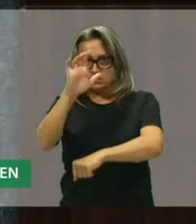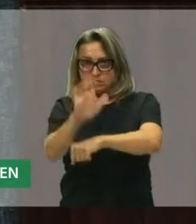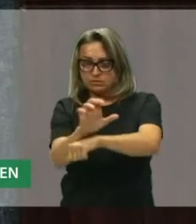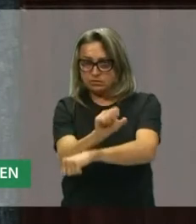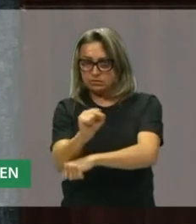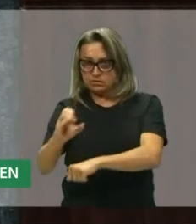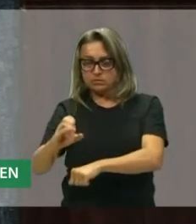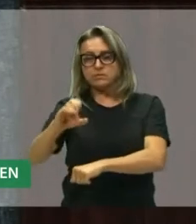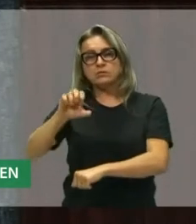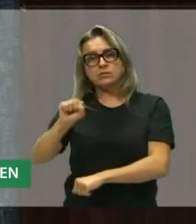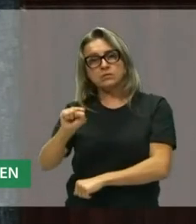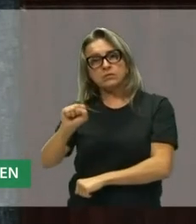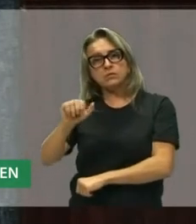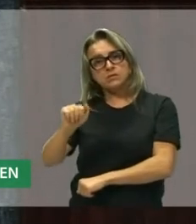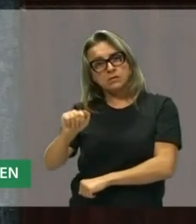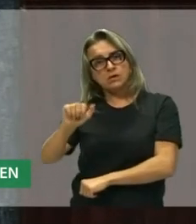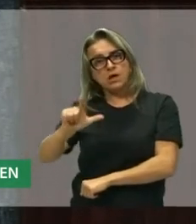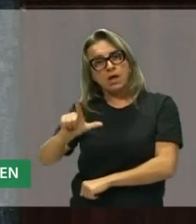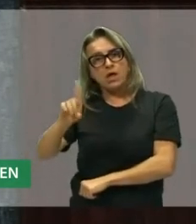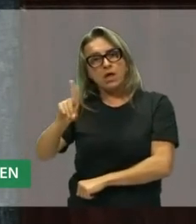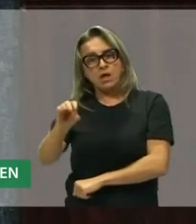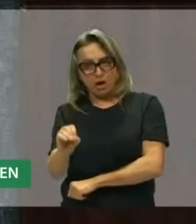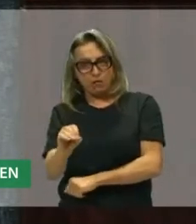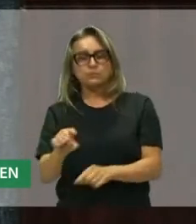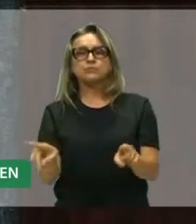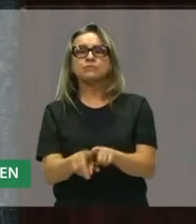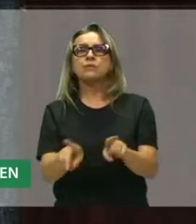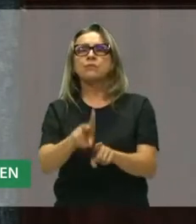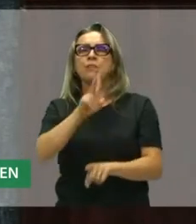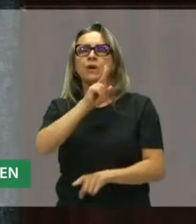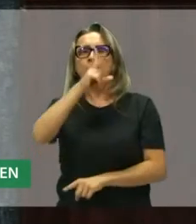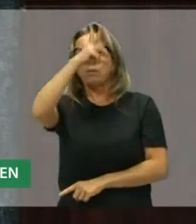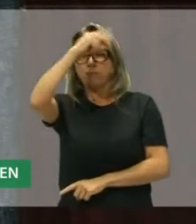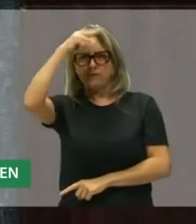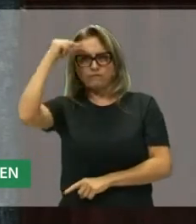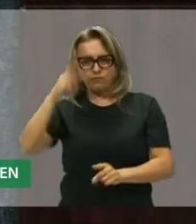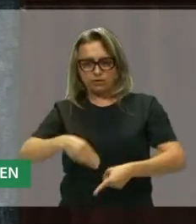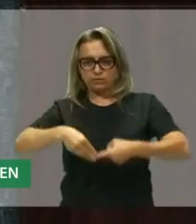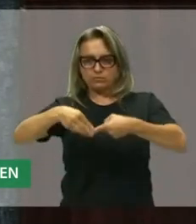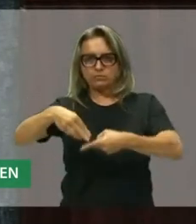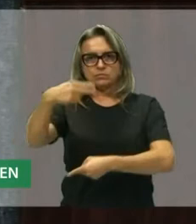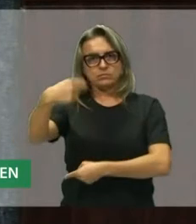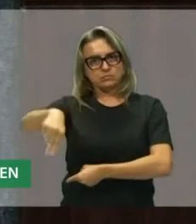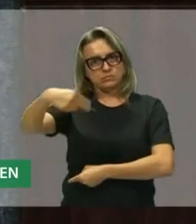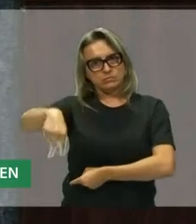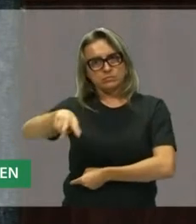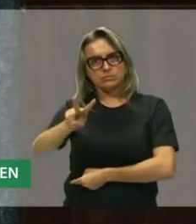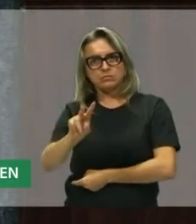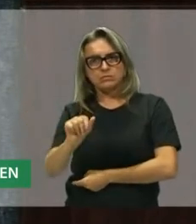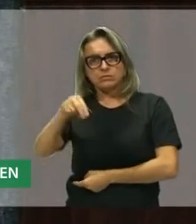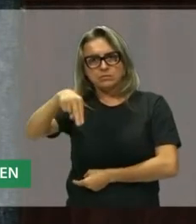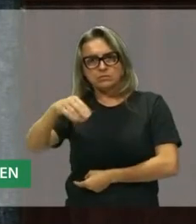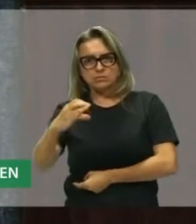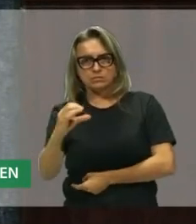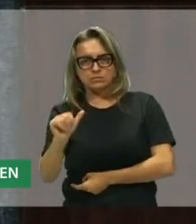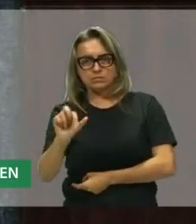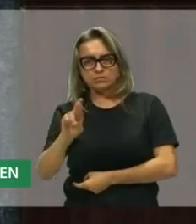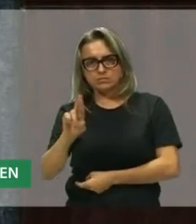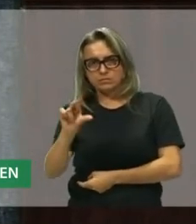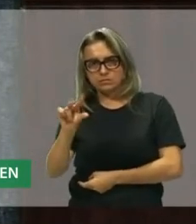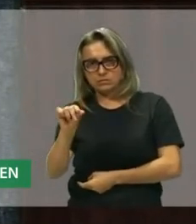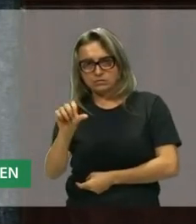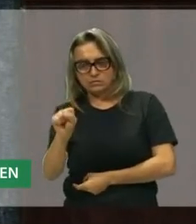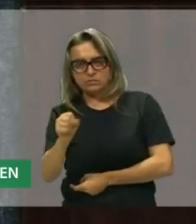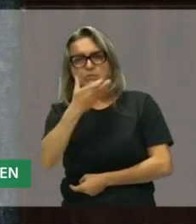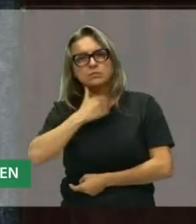Aldo Batista Neto. Excelentíssimo Senhor Prefeito do município de Navegantes, Juan Carlos Corsani. Senhor